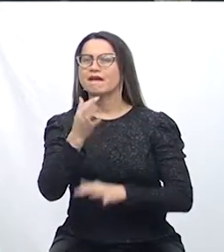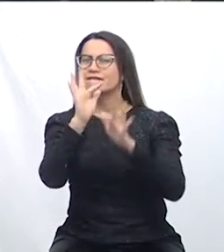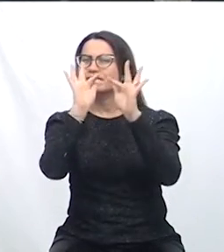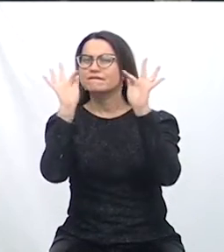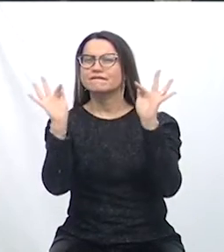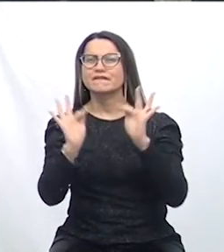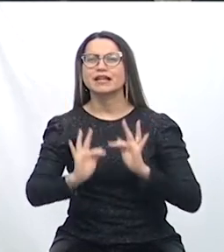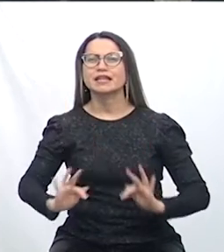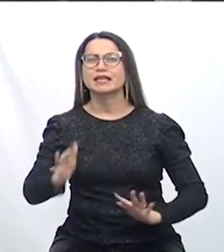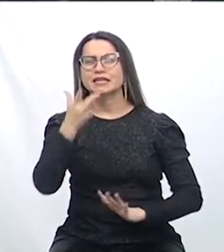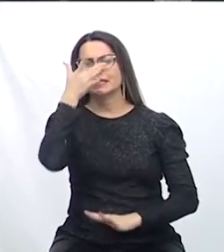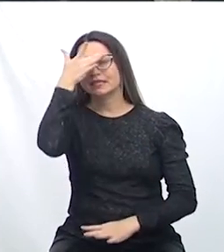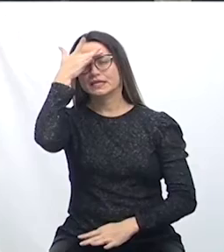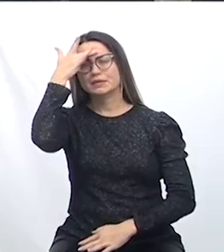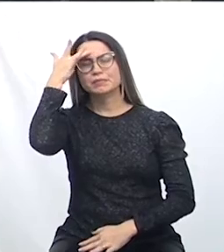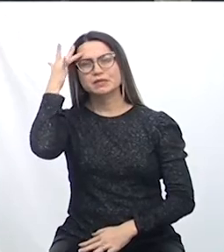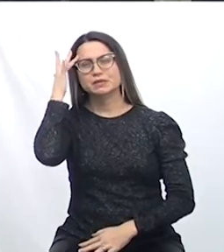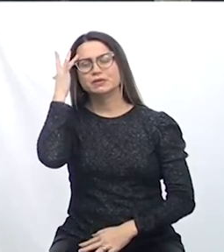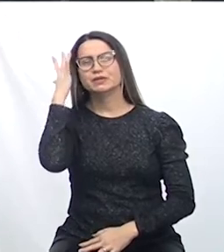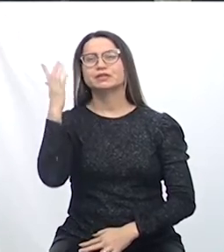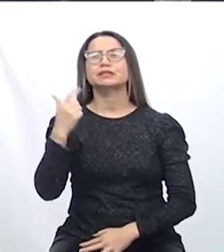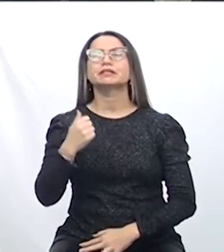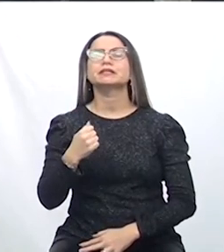seu caminho que andam na lei do Senhor.